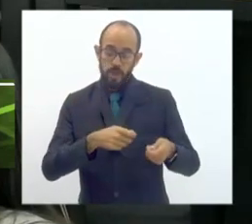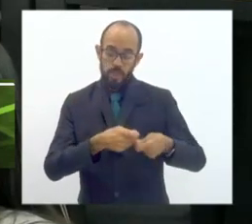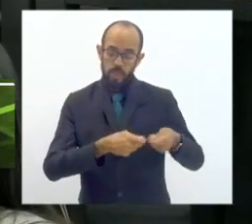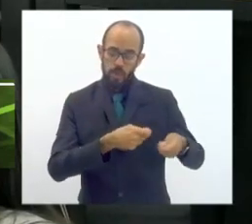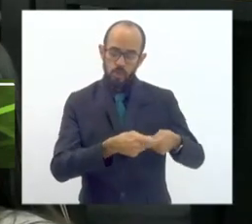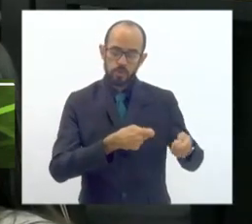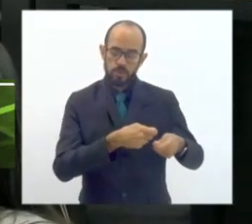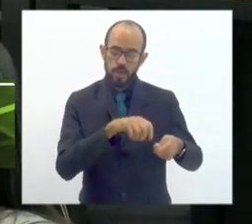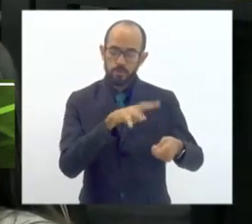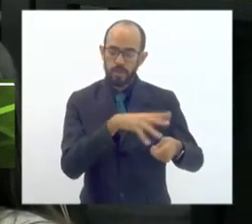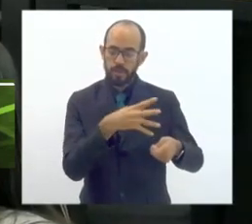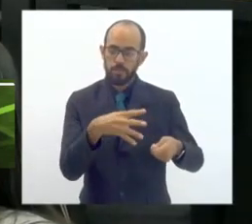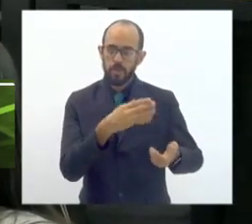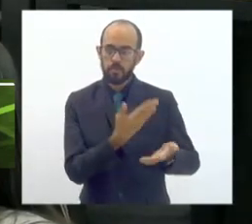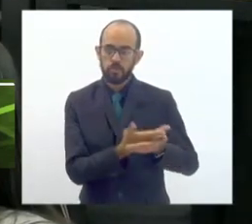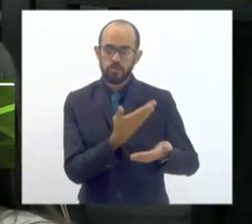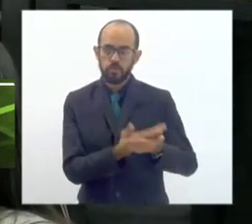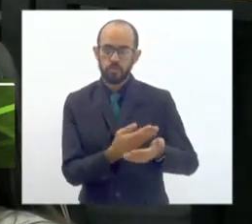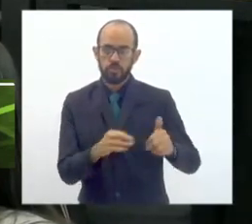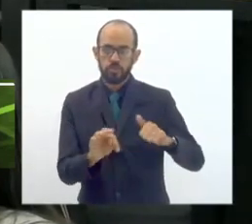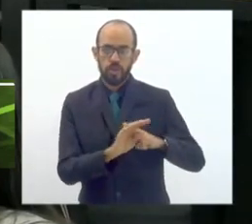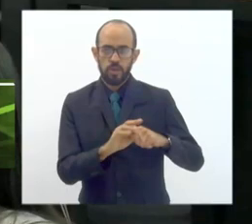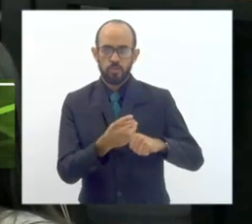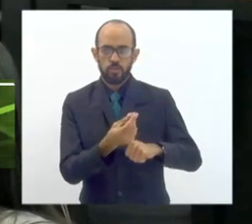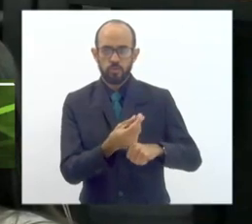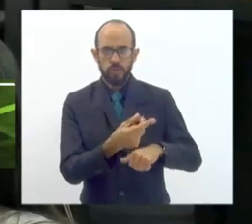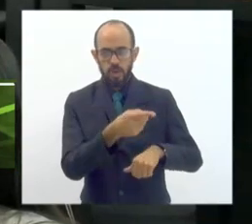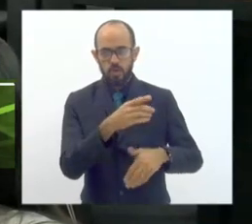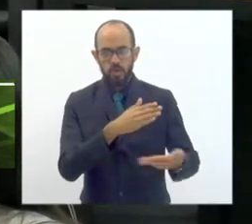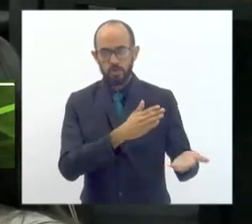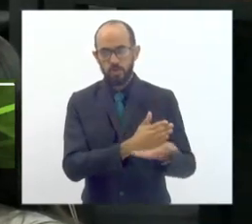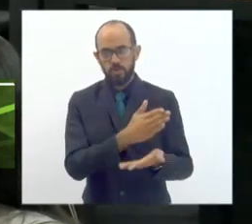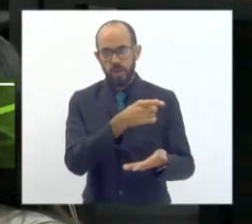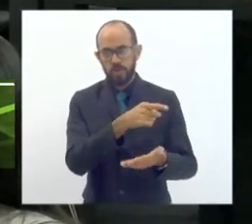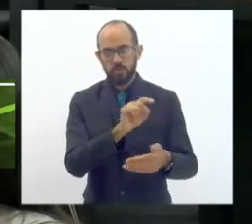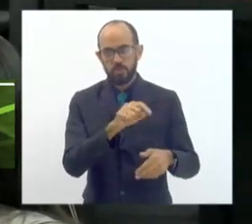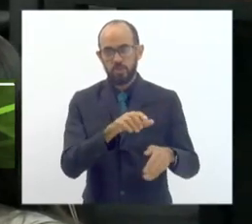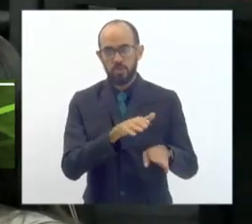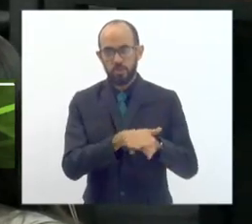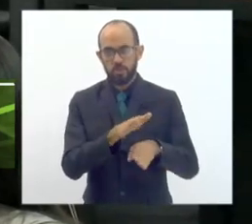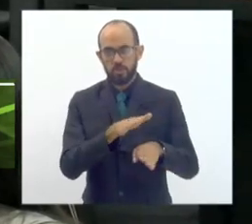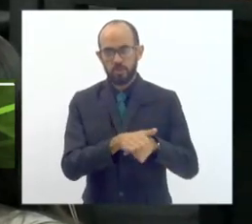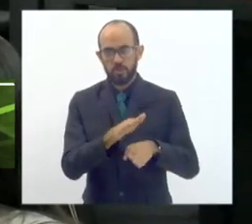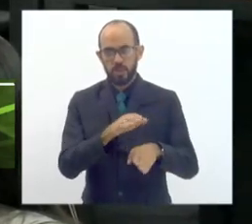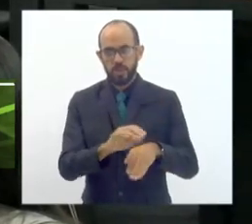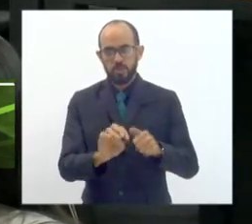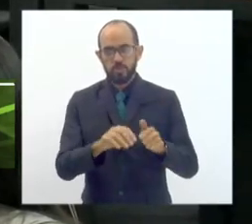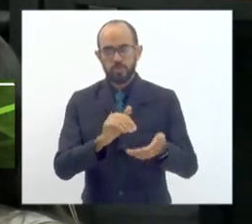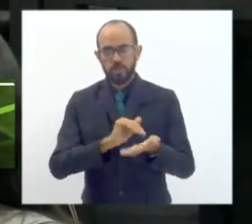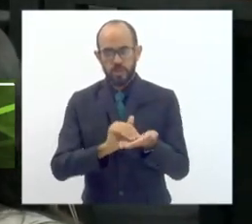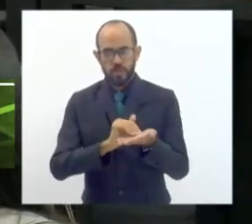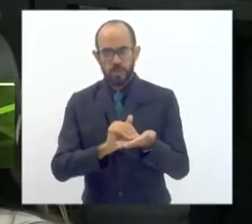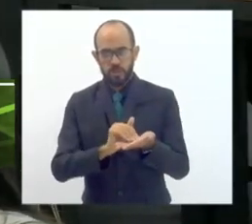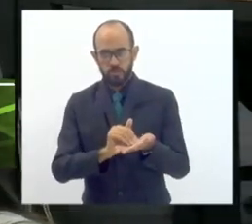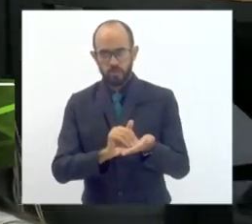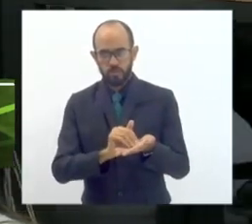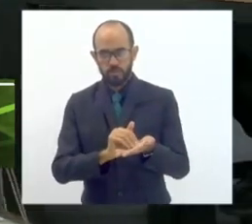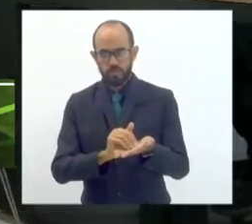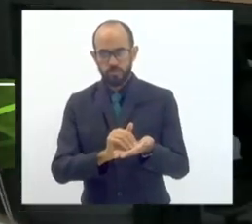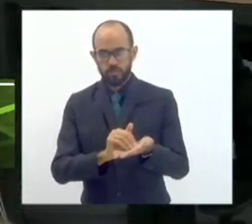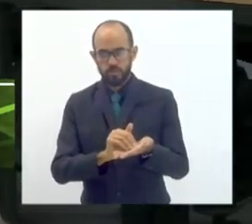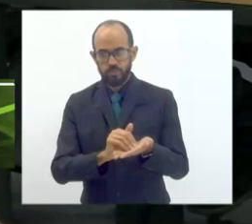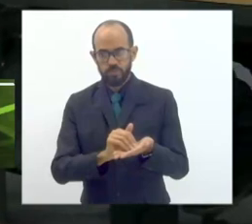a partir de um estudo técnico de valor aprovado pelo Conselho Técnico de Secretários. A gente